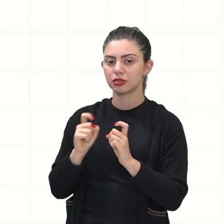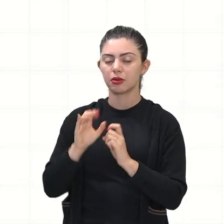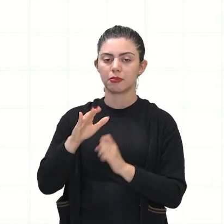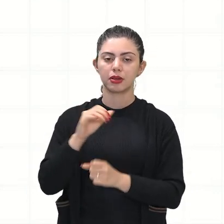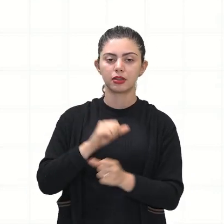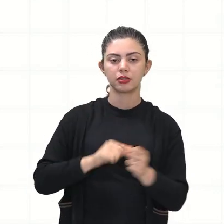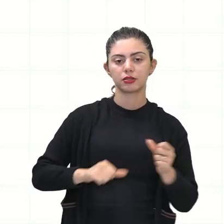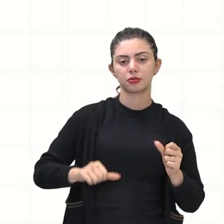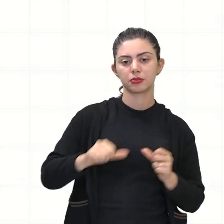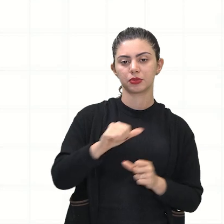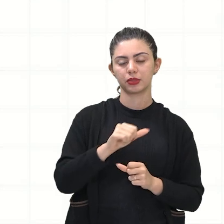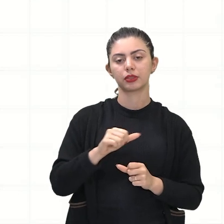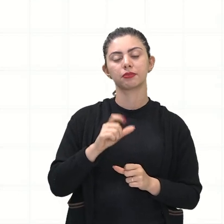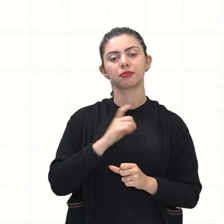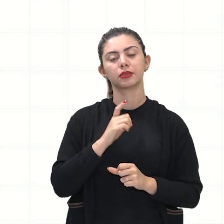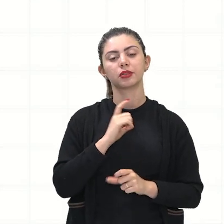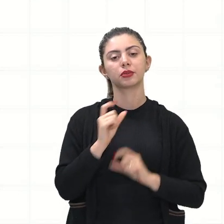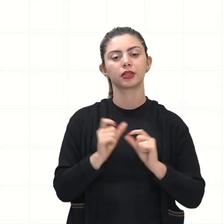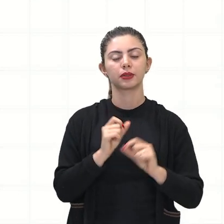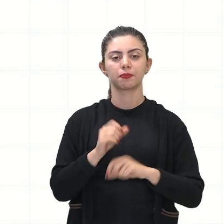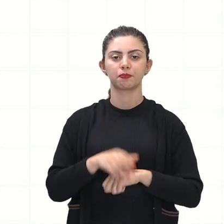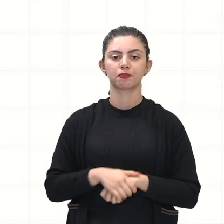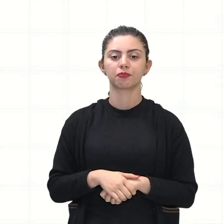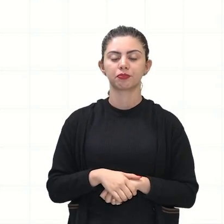outro lado, nós vamos ver como